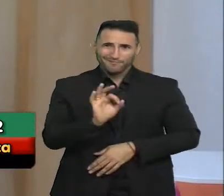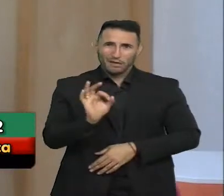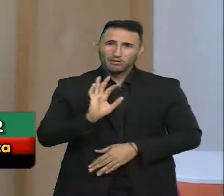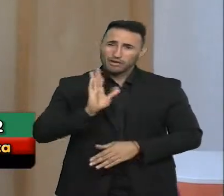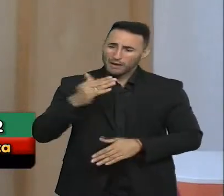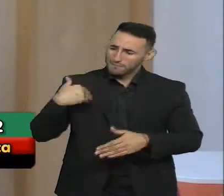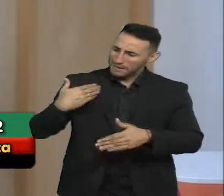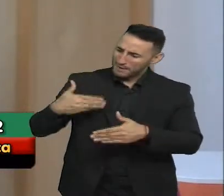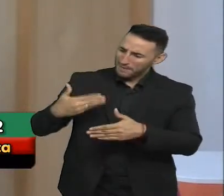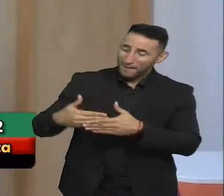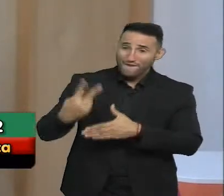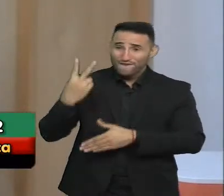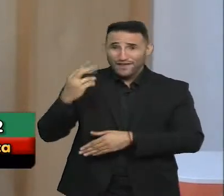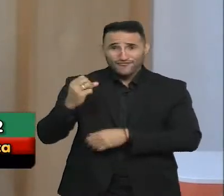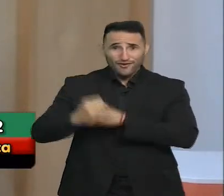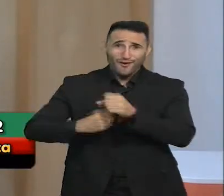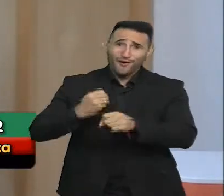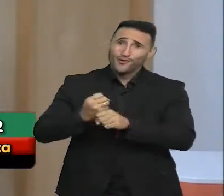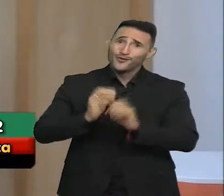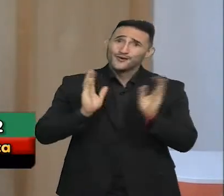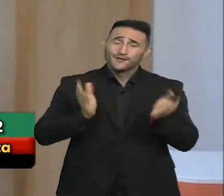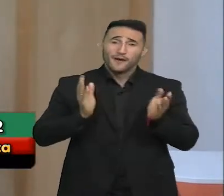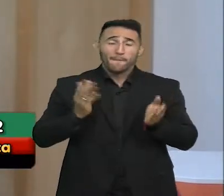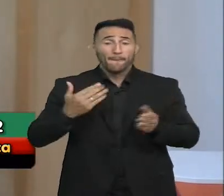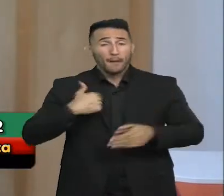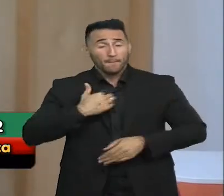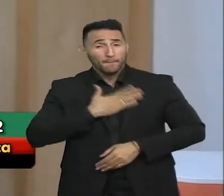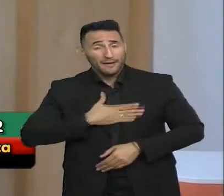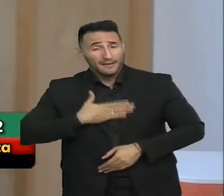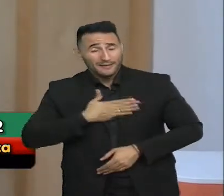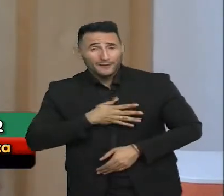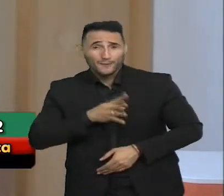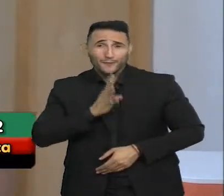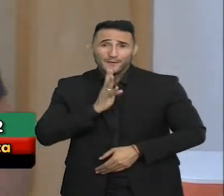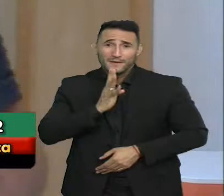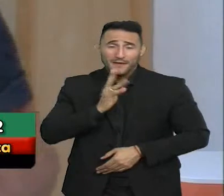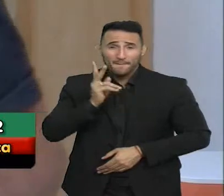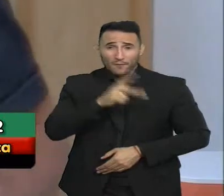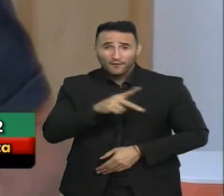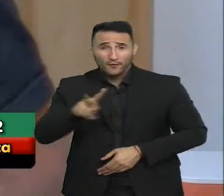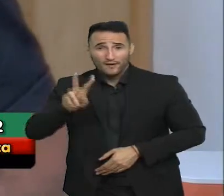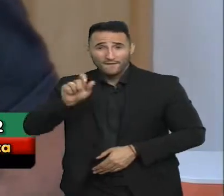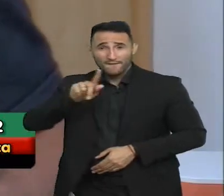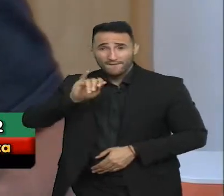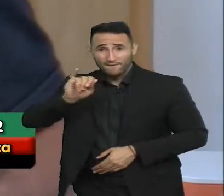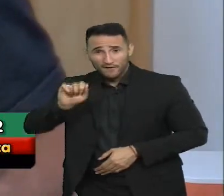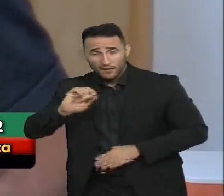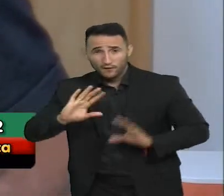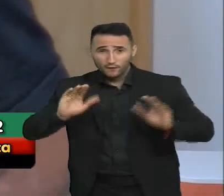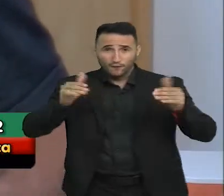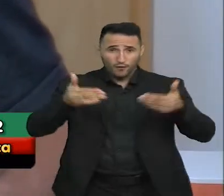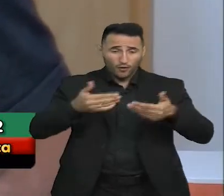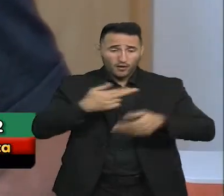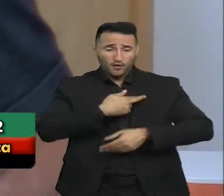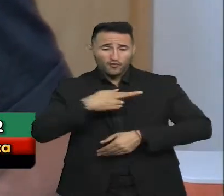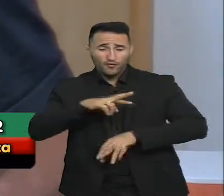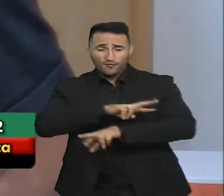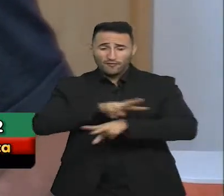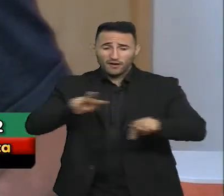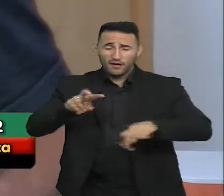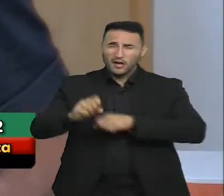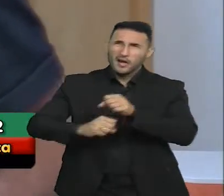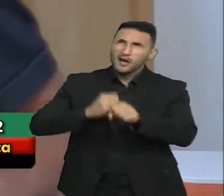nessa luta há mais de 20 anos. Eu só tive o prazer de conhecer a professora Vânia no Fórum Interreligioso há cerca de